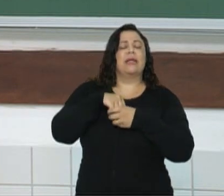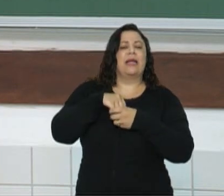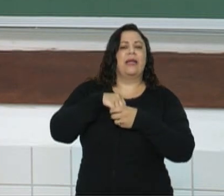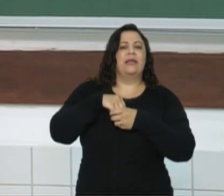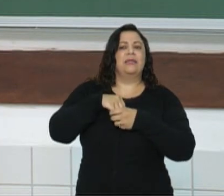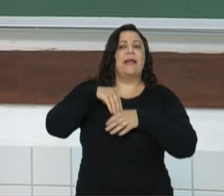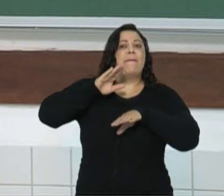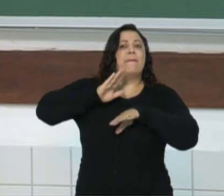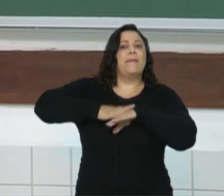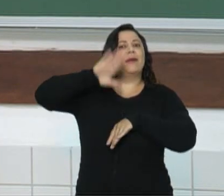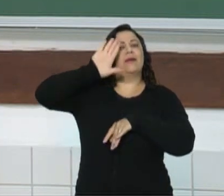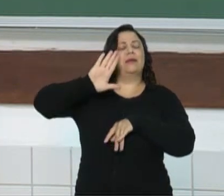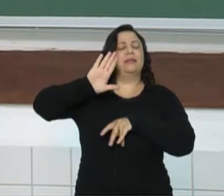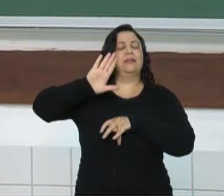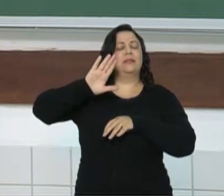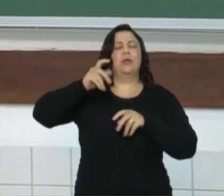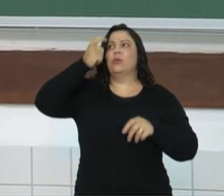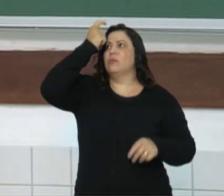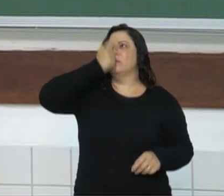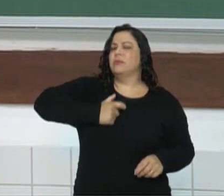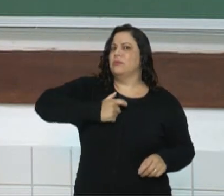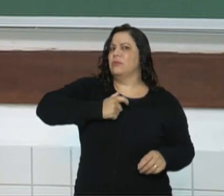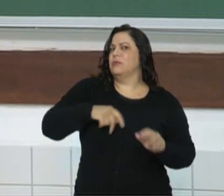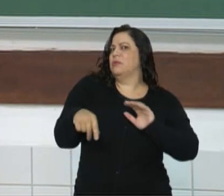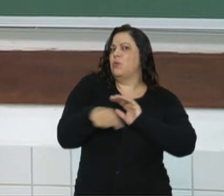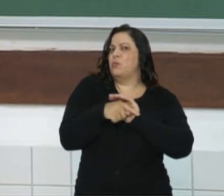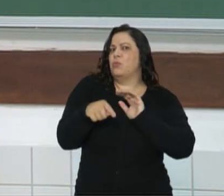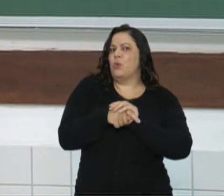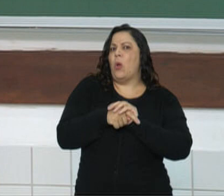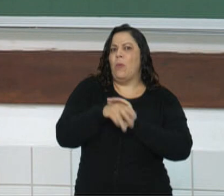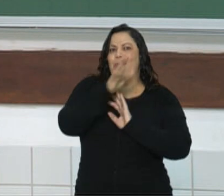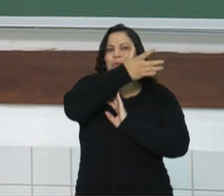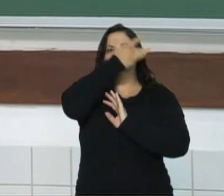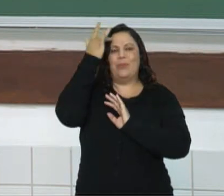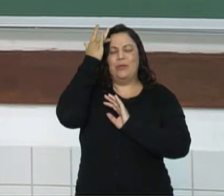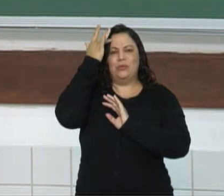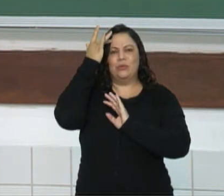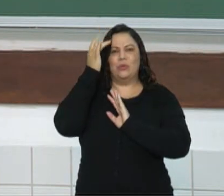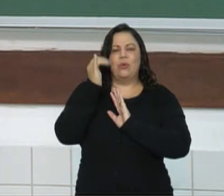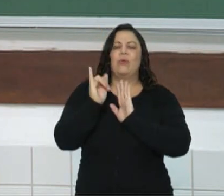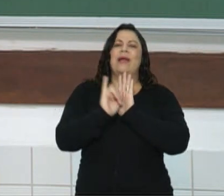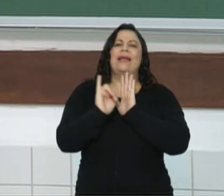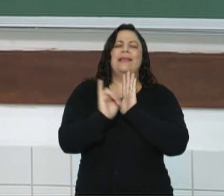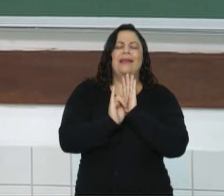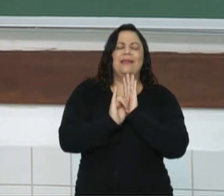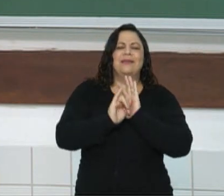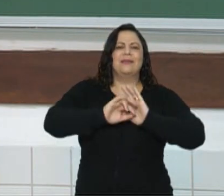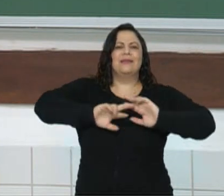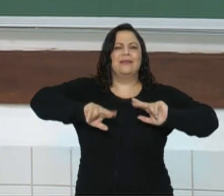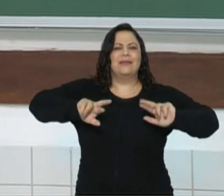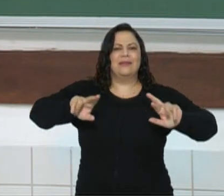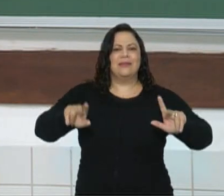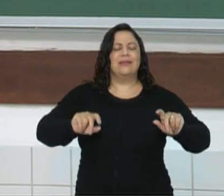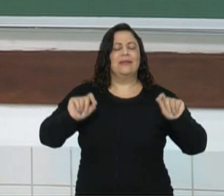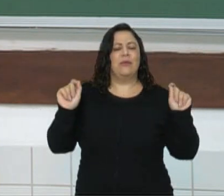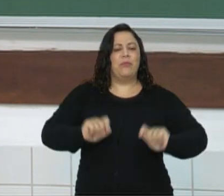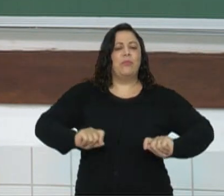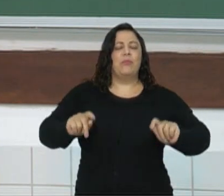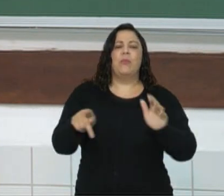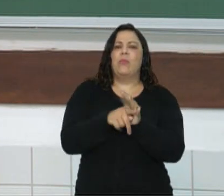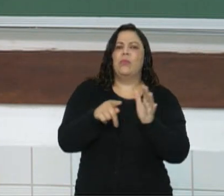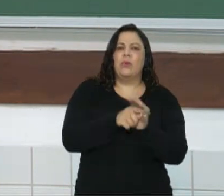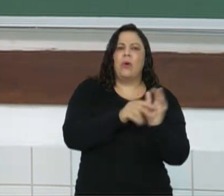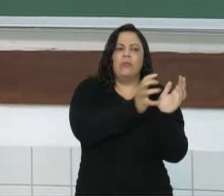só consigo me reconhecer como pessoa a partir da identidade do meu grupo, a partir de estar